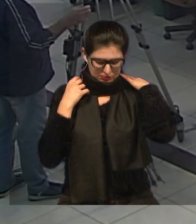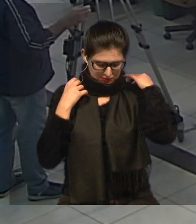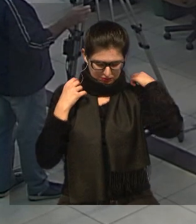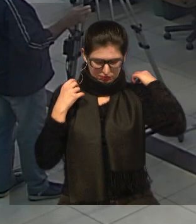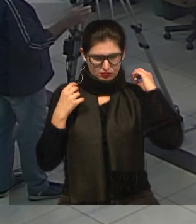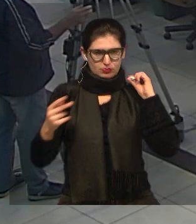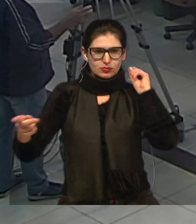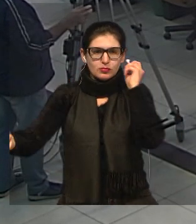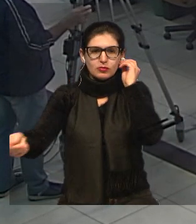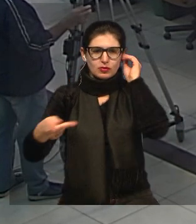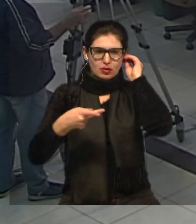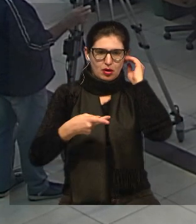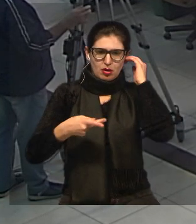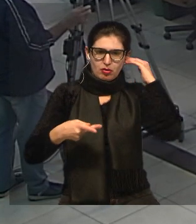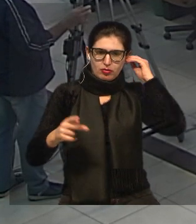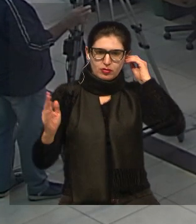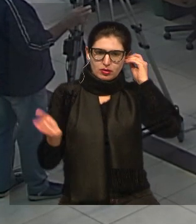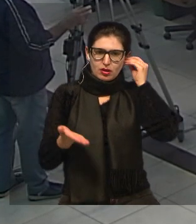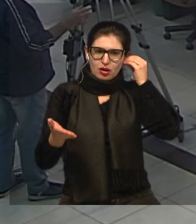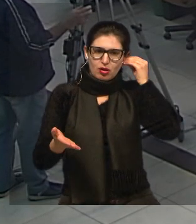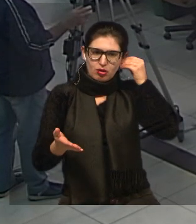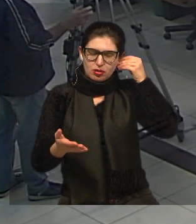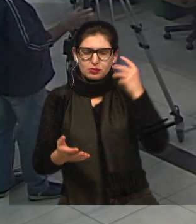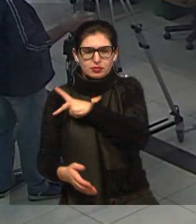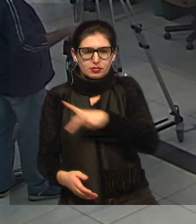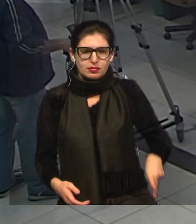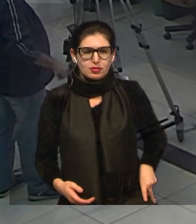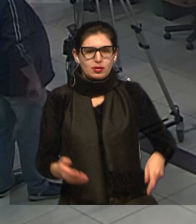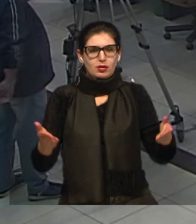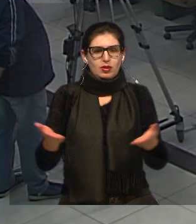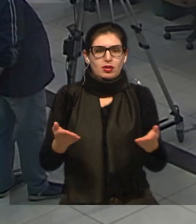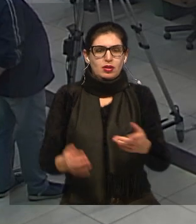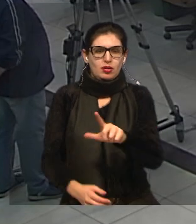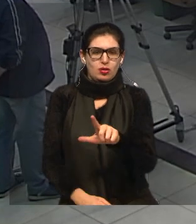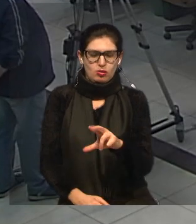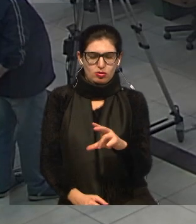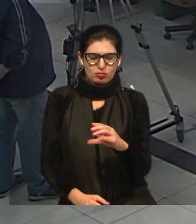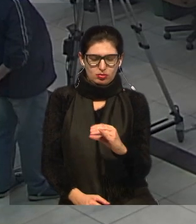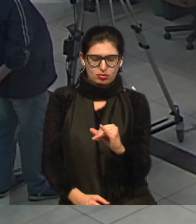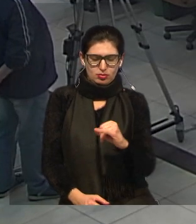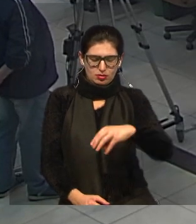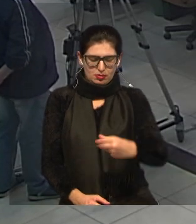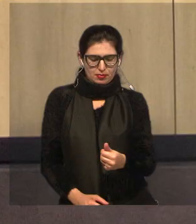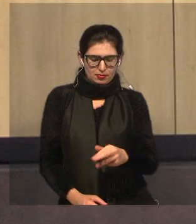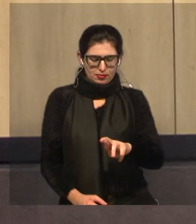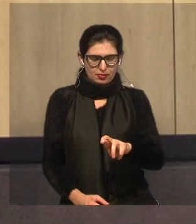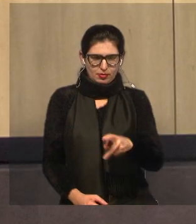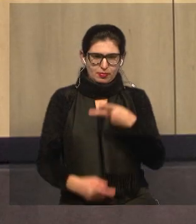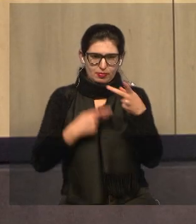Convidamos agora para suas considerações a excelentíssima presidente desta casa, Lucimar Ponciano.